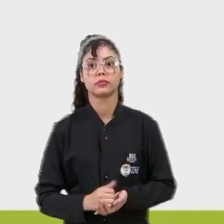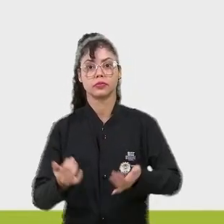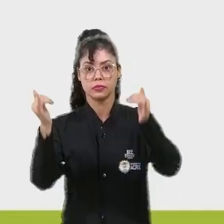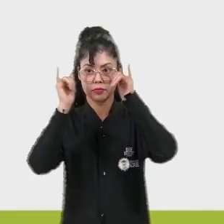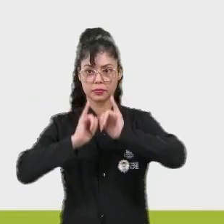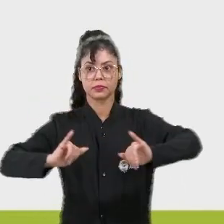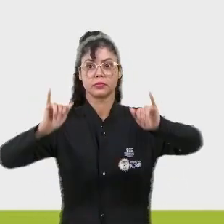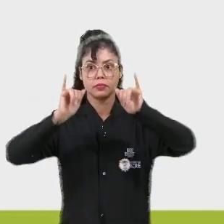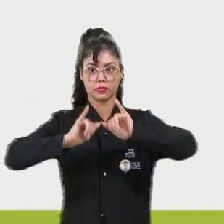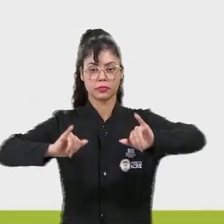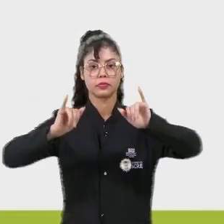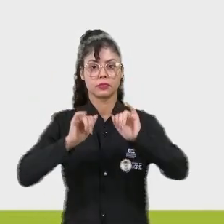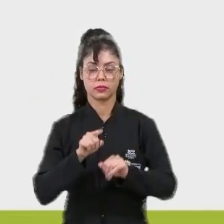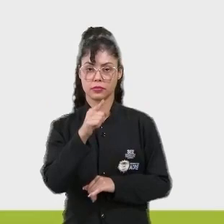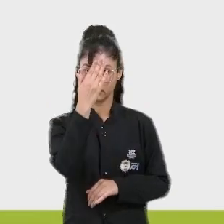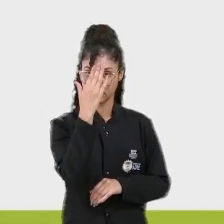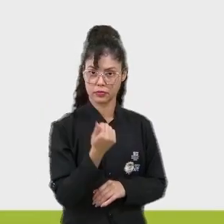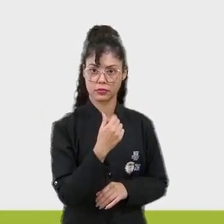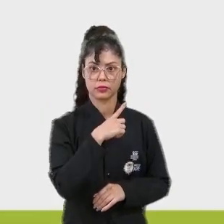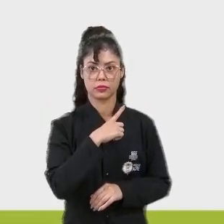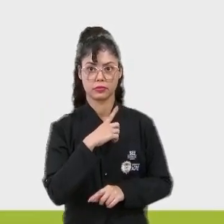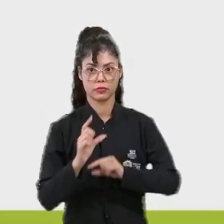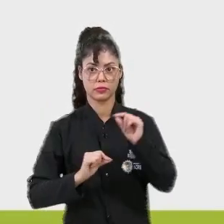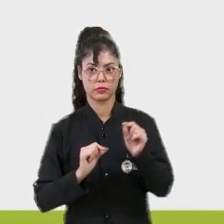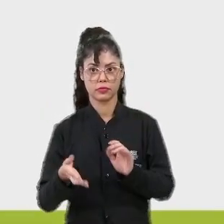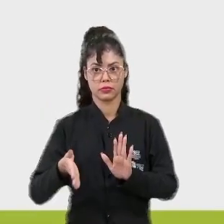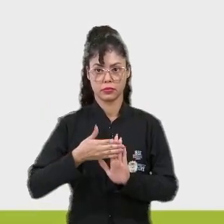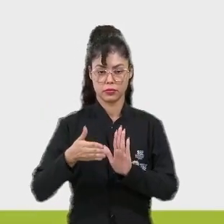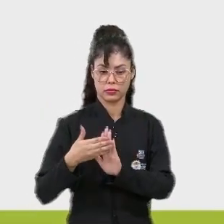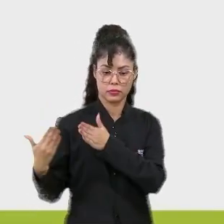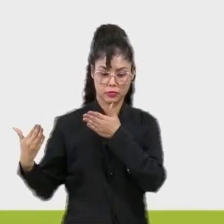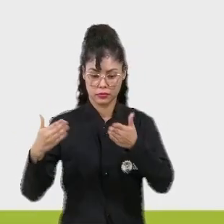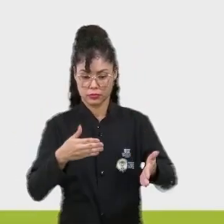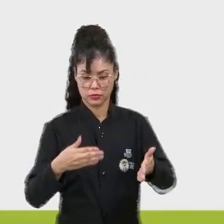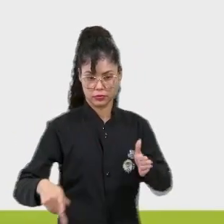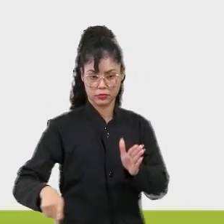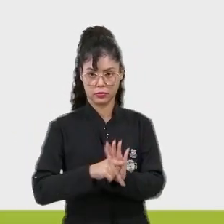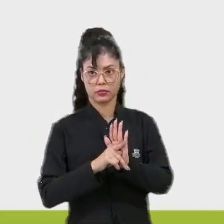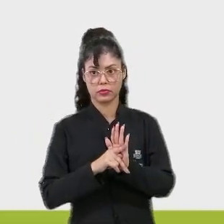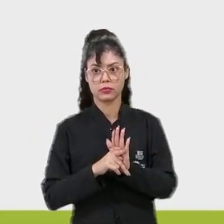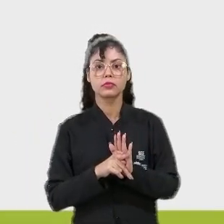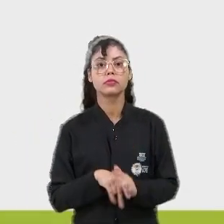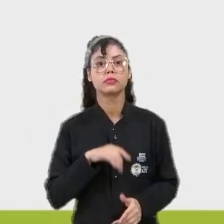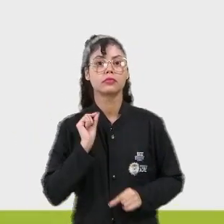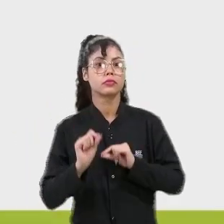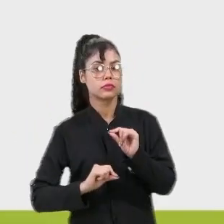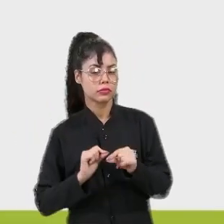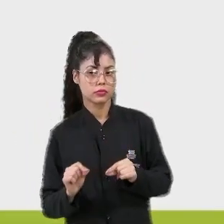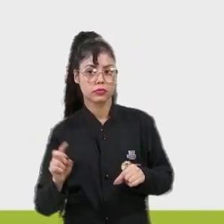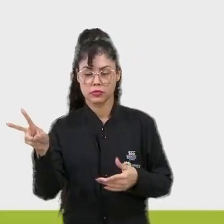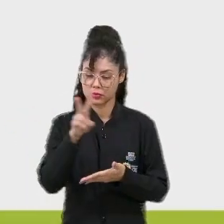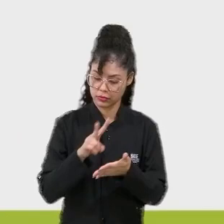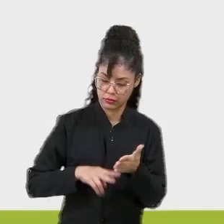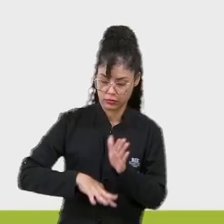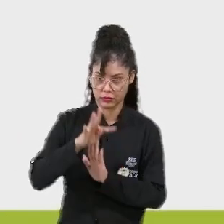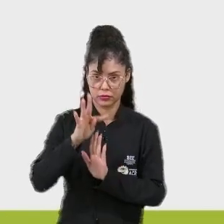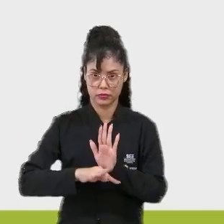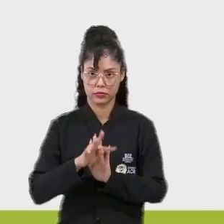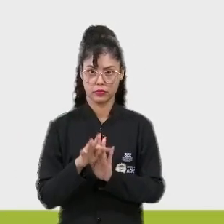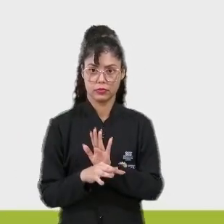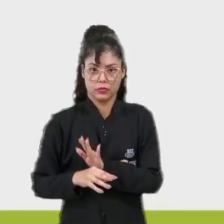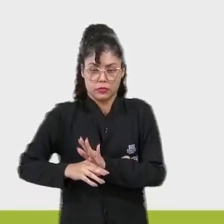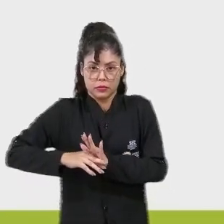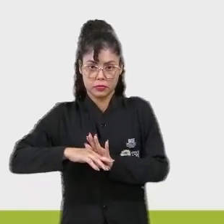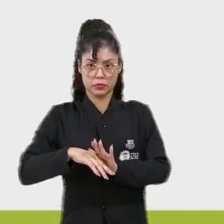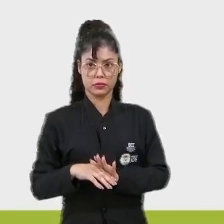anúncio. Portanto, você sabe que ele tem um propósito específico. Vamos lá ler o texto da